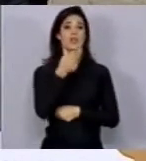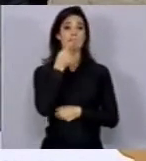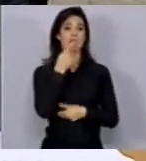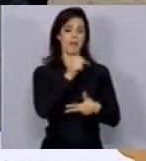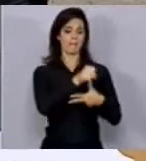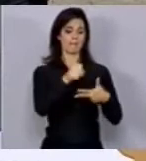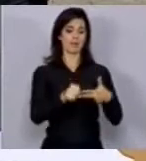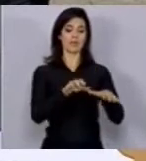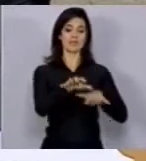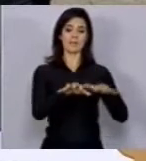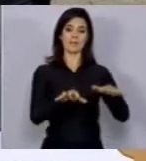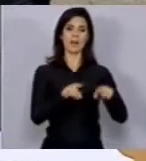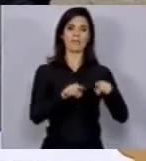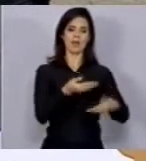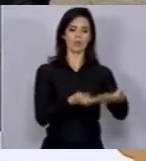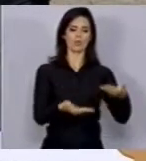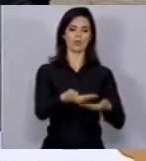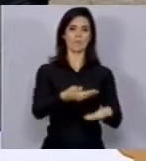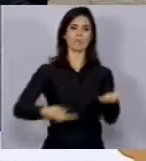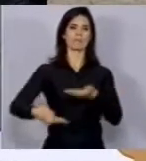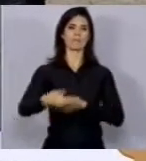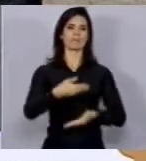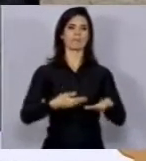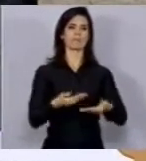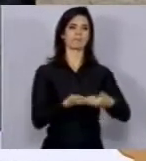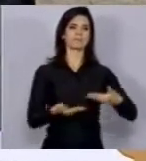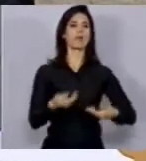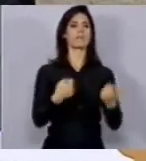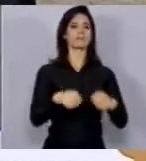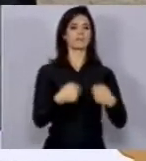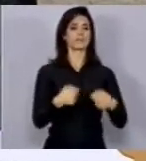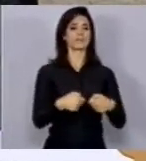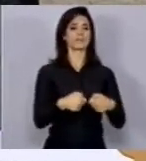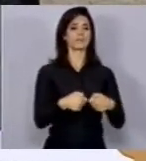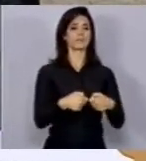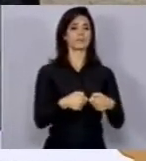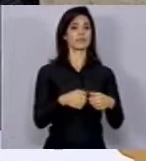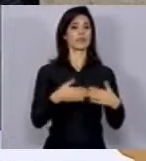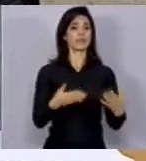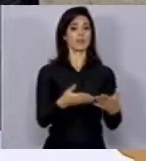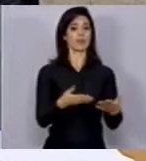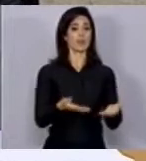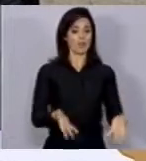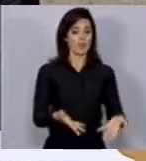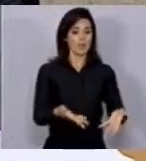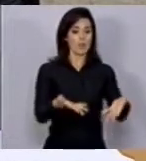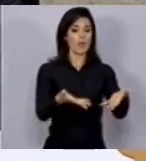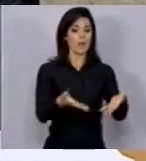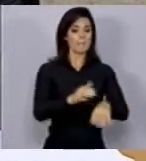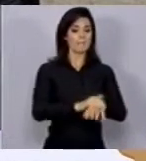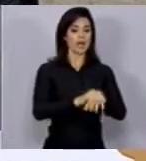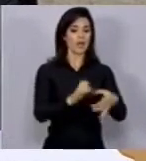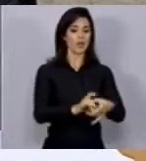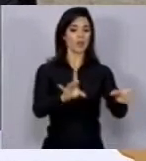e harmônicos. Em regra, porém, investe-se muito mais na independência do que na